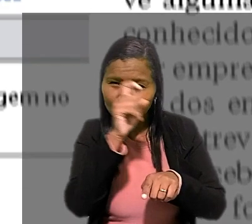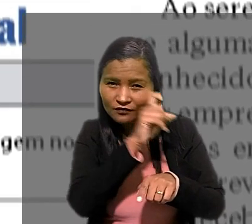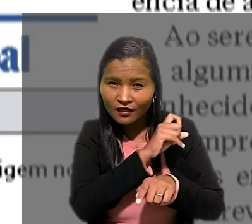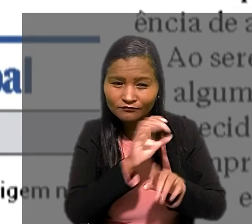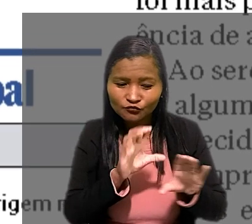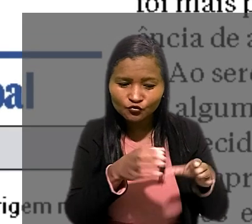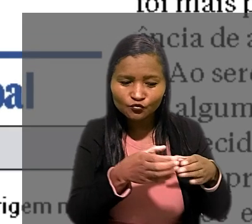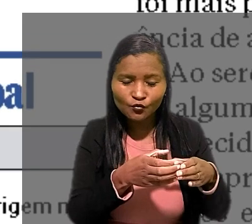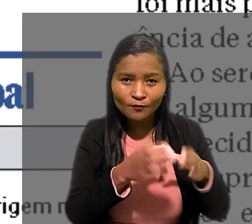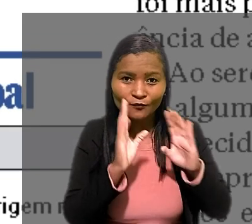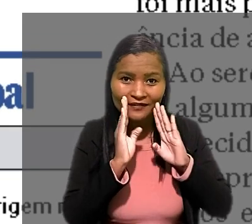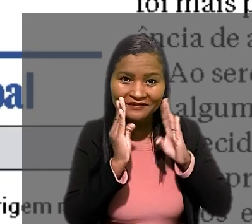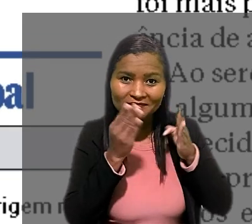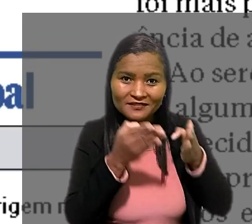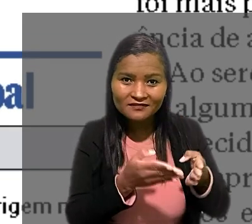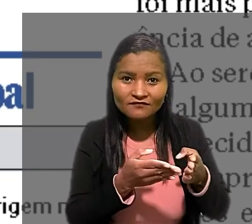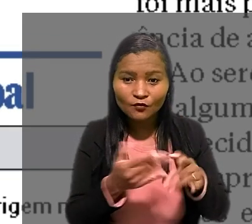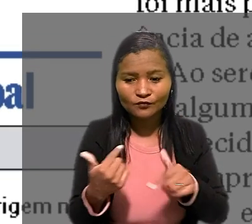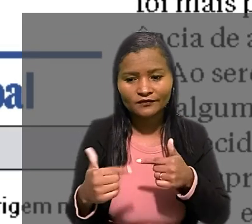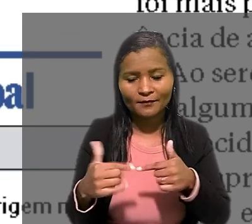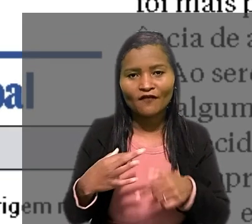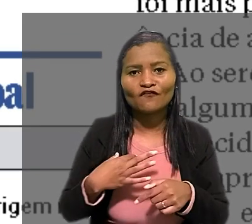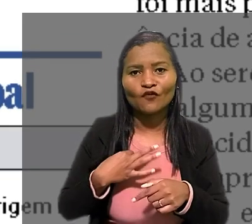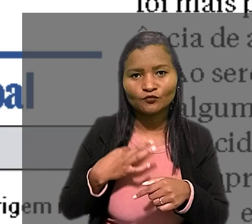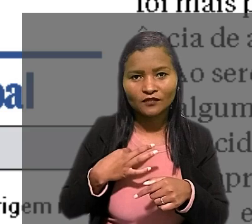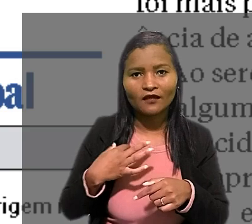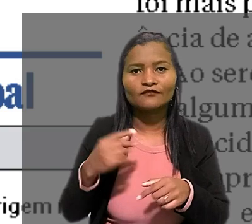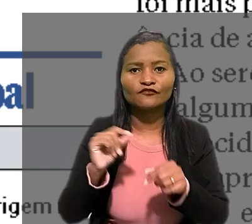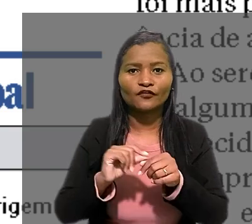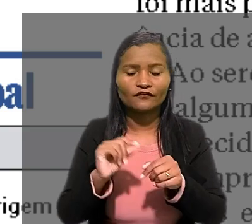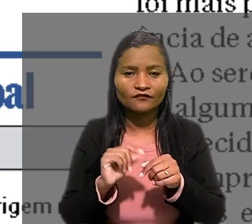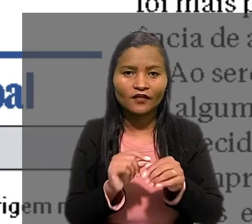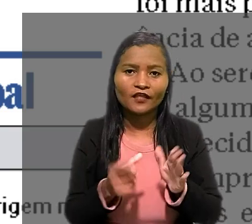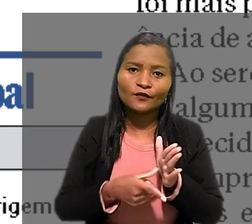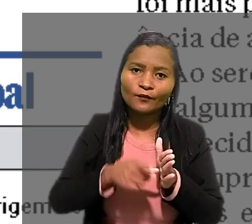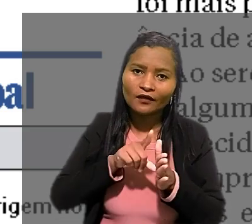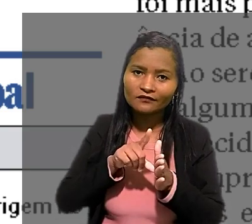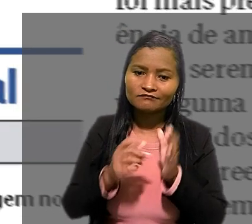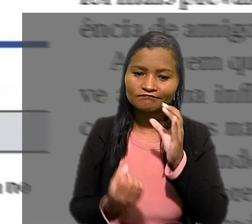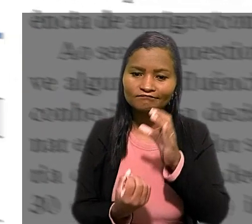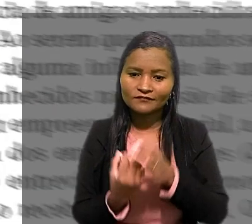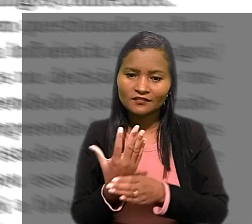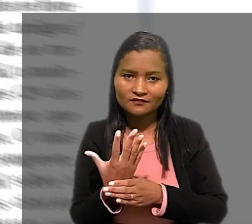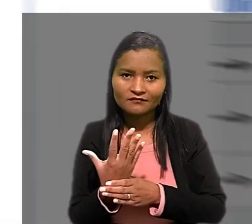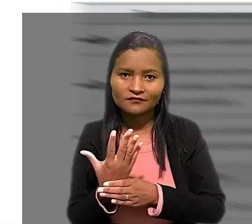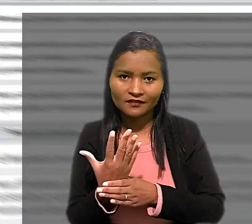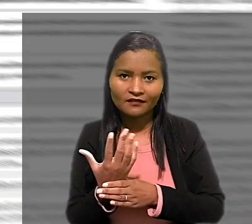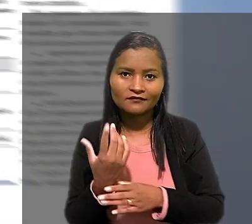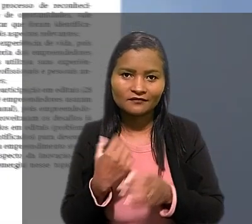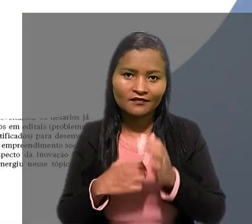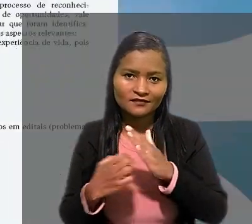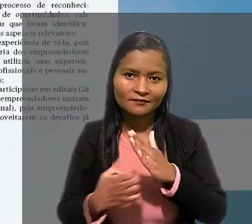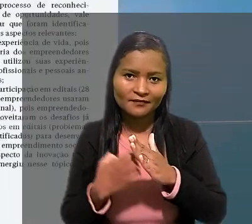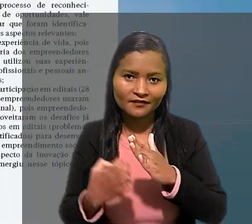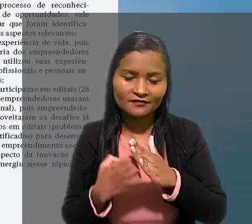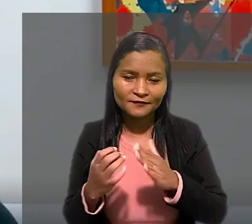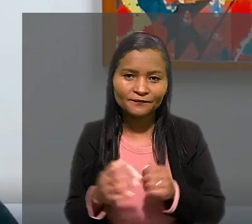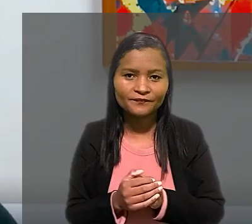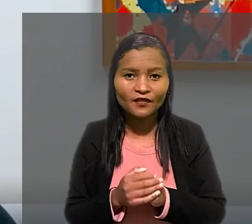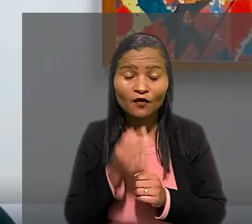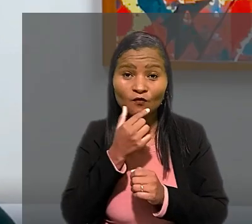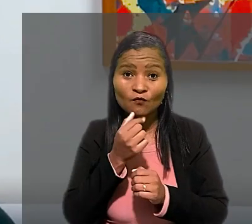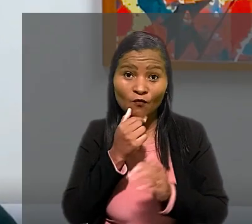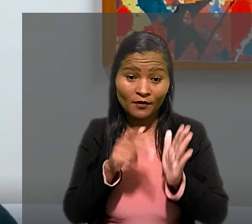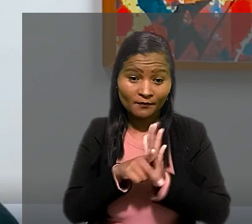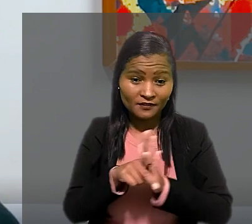grupos específicos, o trabalho voluntário foi realizado antes da criação dos empreendimentos. O